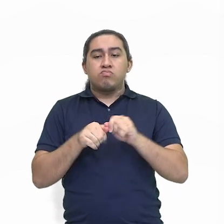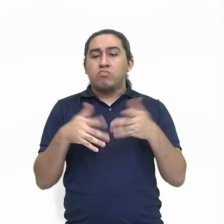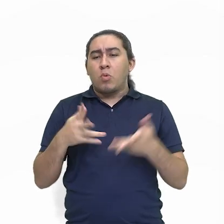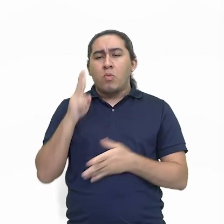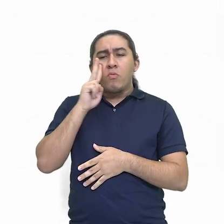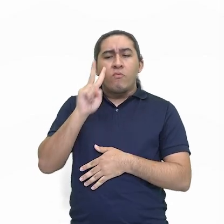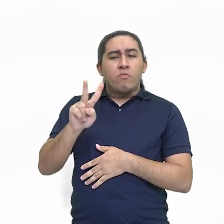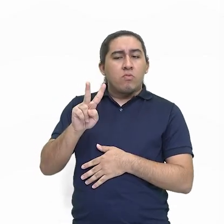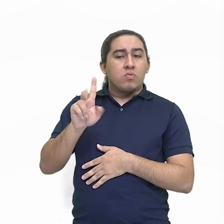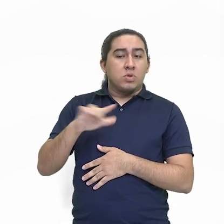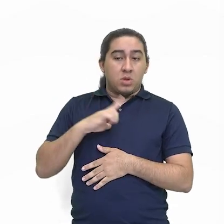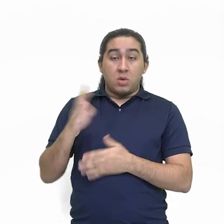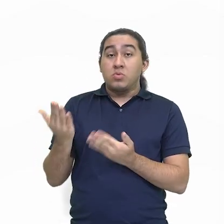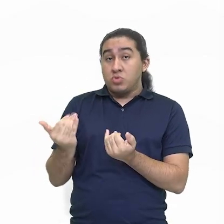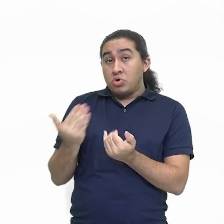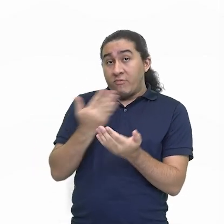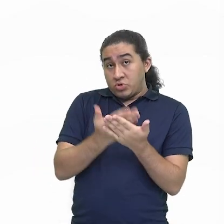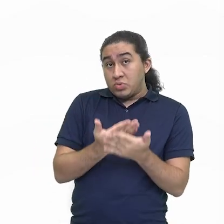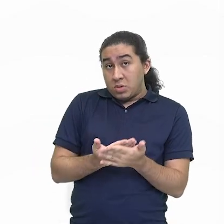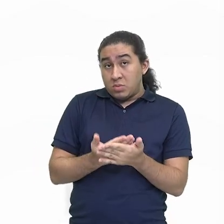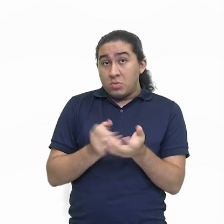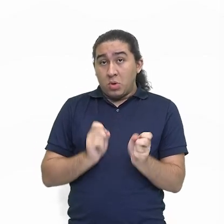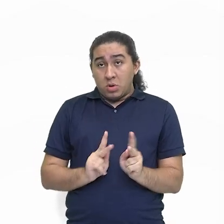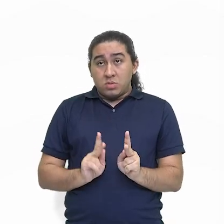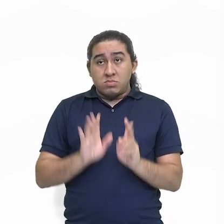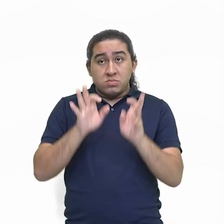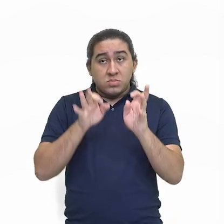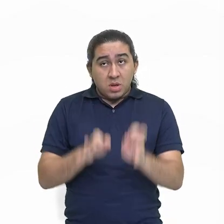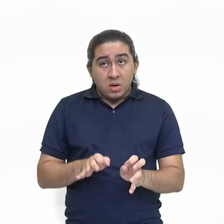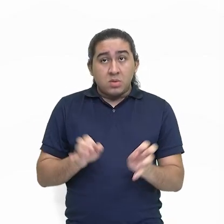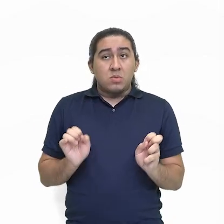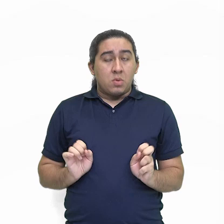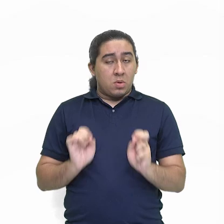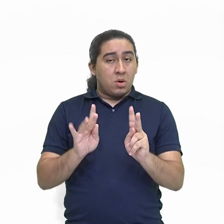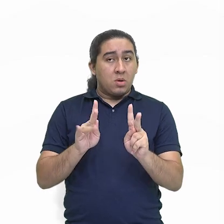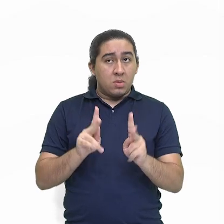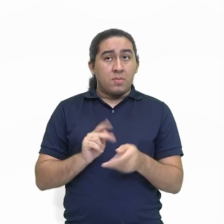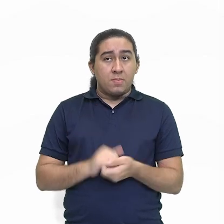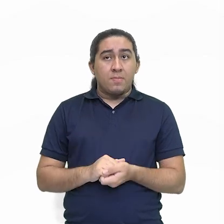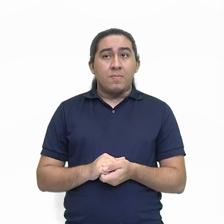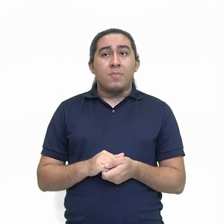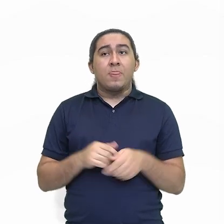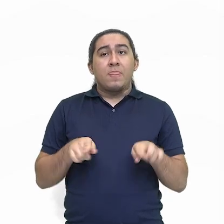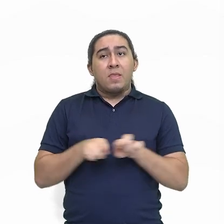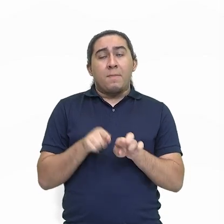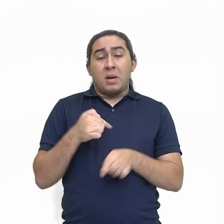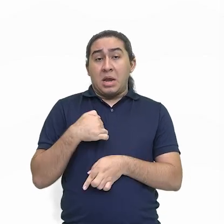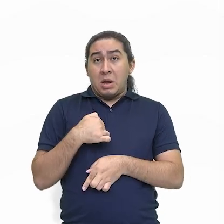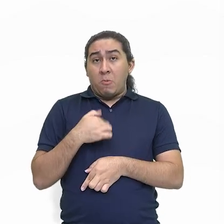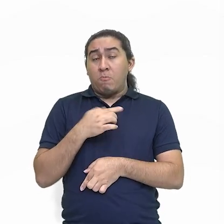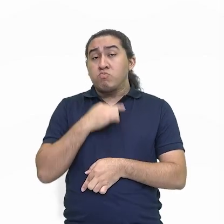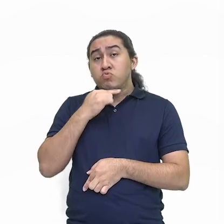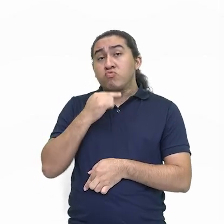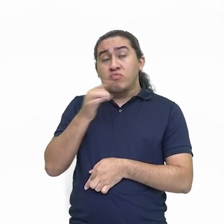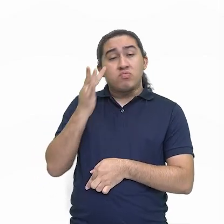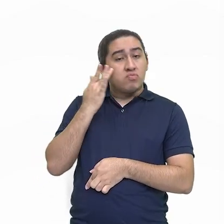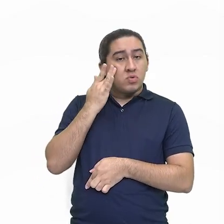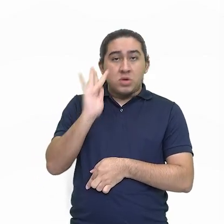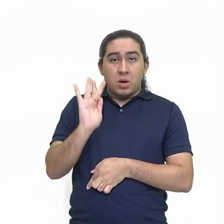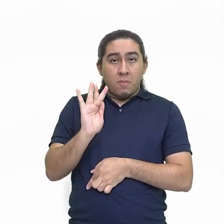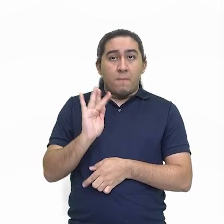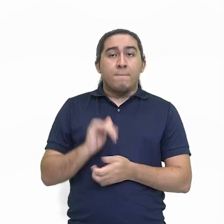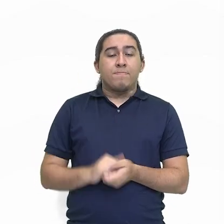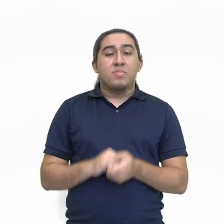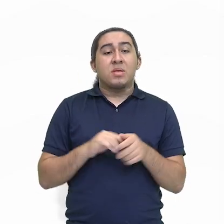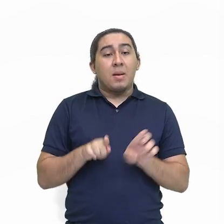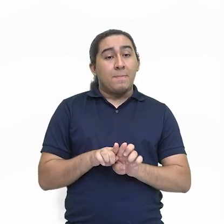vendo? É que o jovem está estudando. Até então, eu não sei para quê. Mas, né,